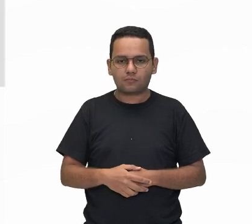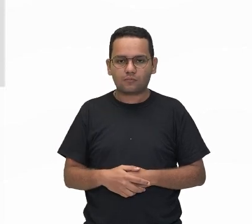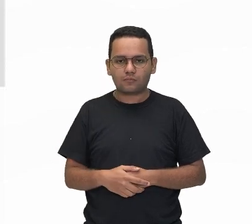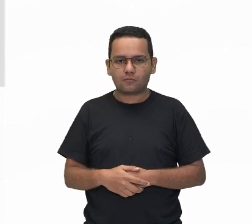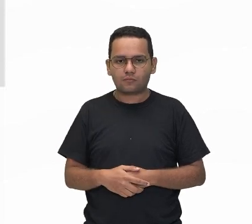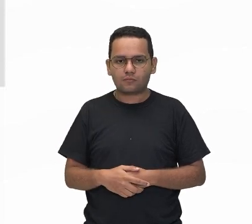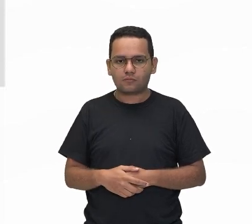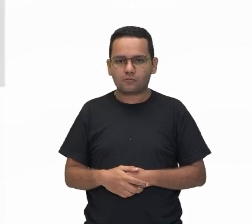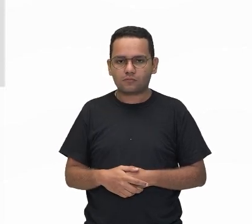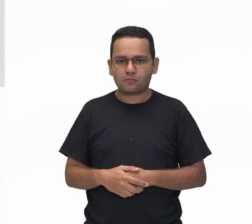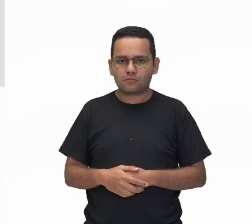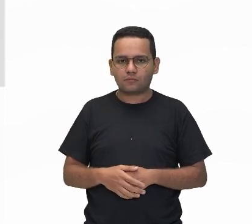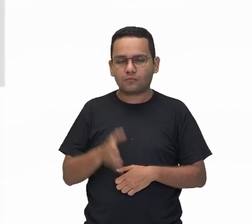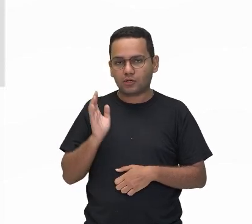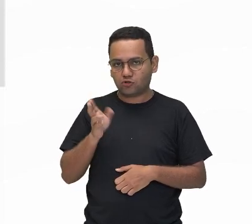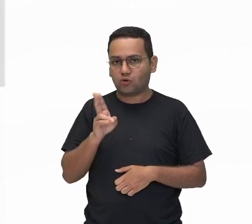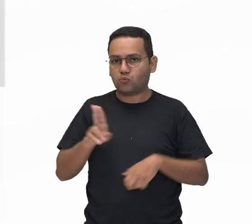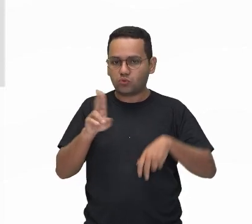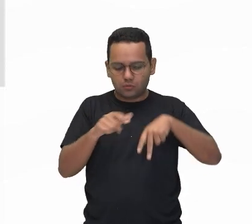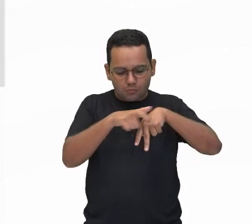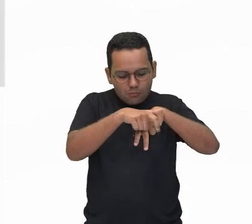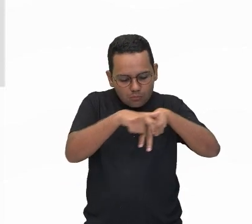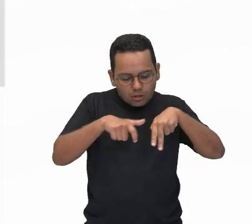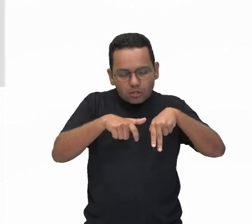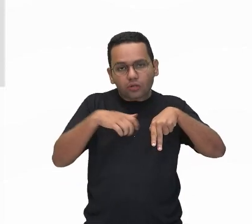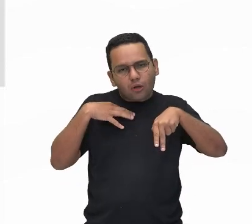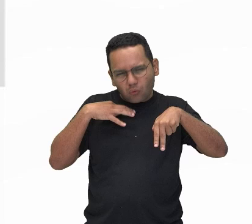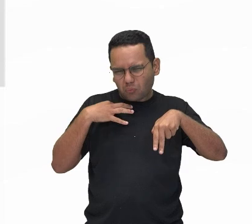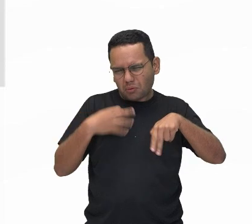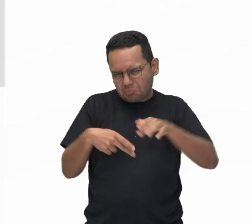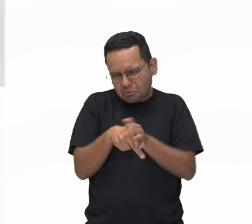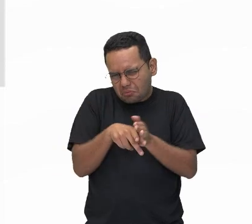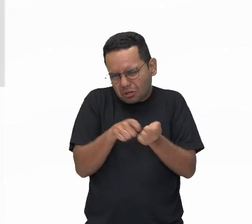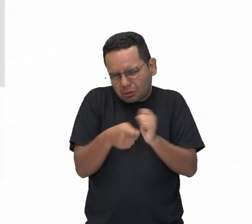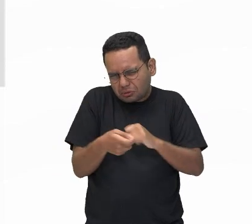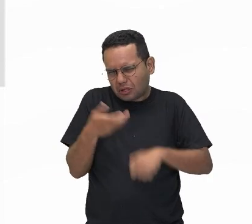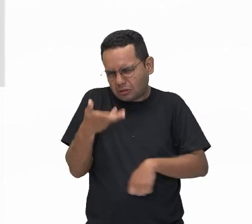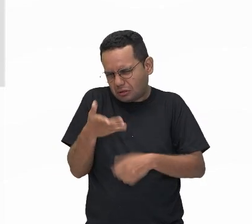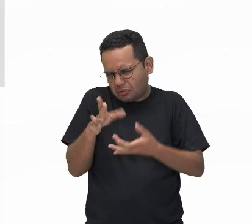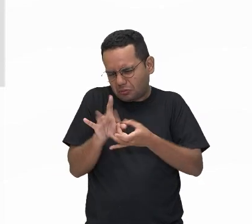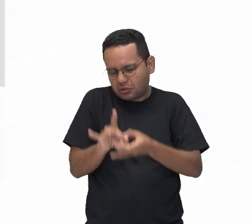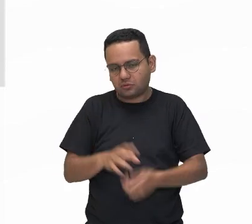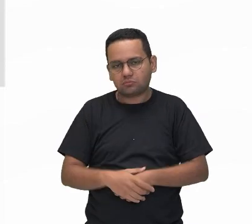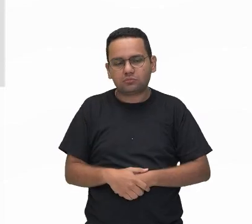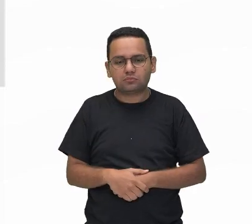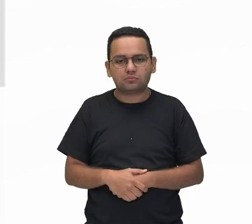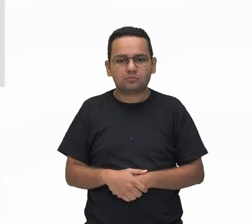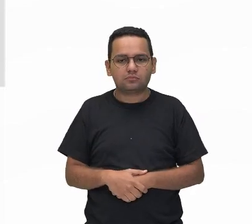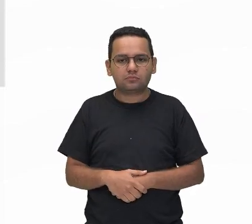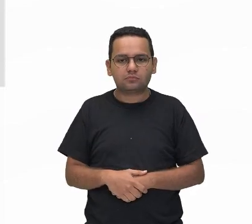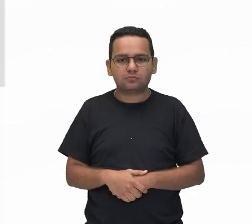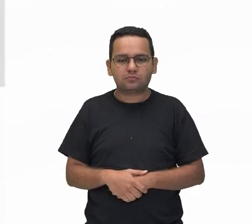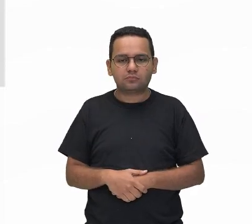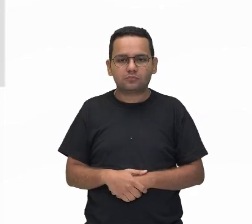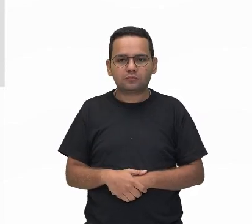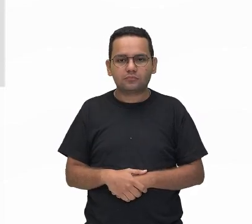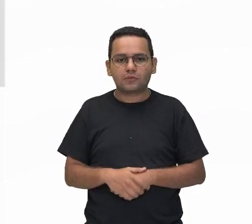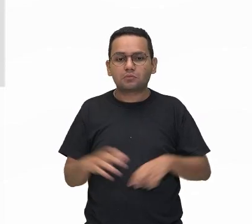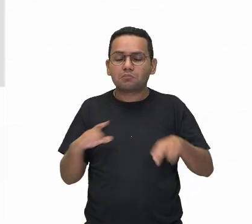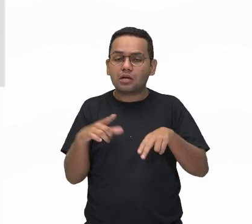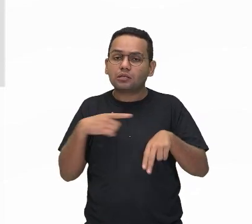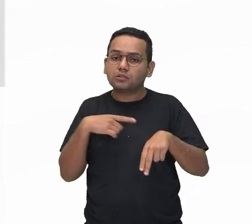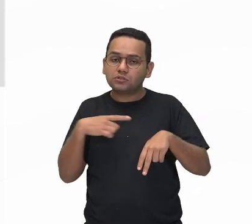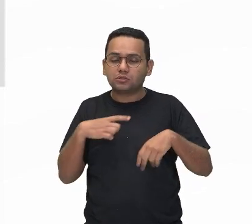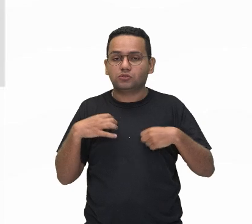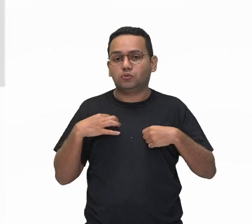estão fazendo uso dessas tangas. E, finalmente, eles começaram, né, a ficar parcialmente vestidos e